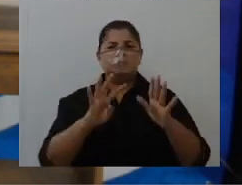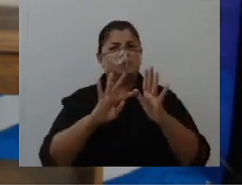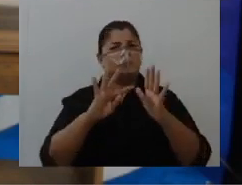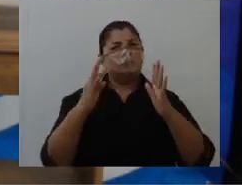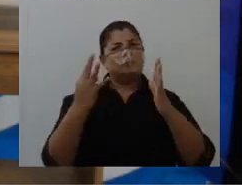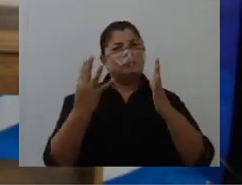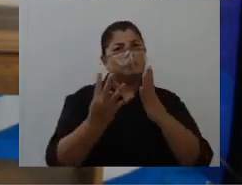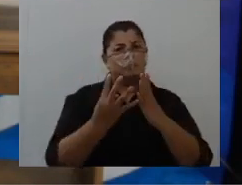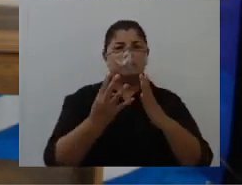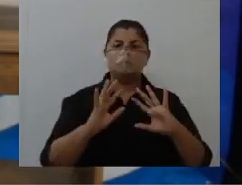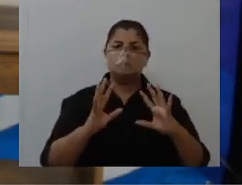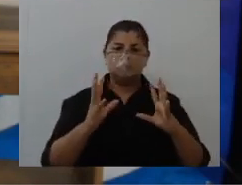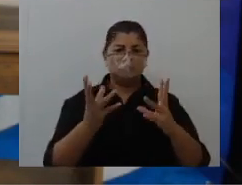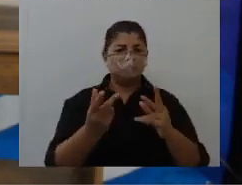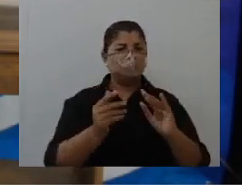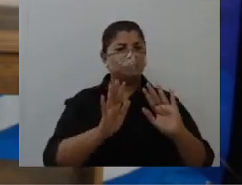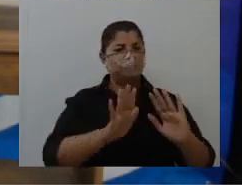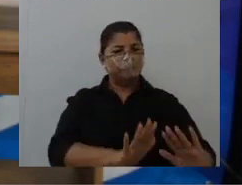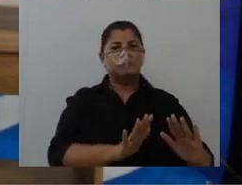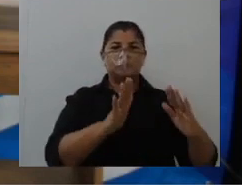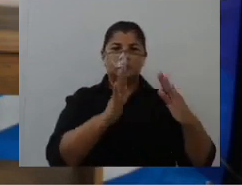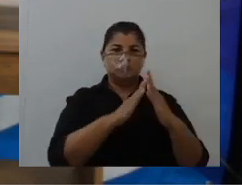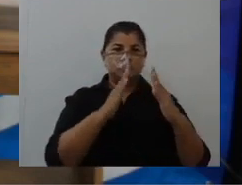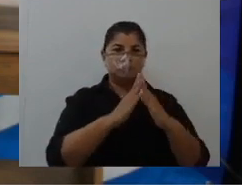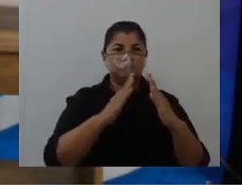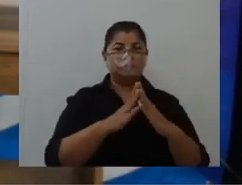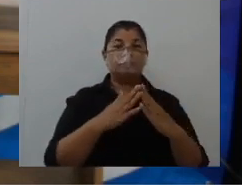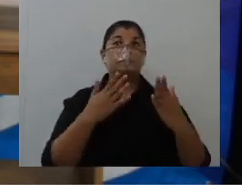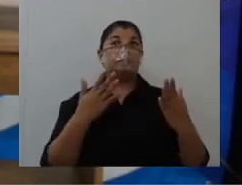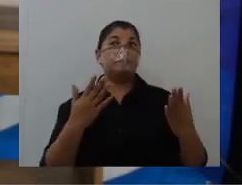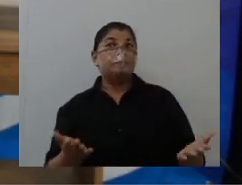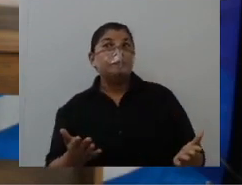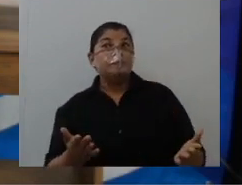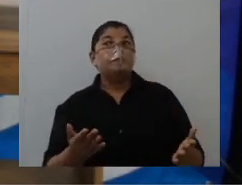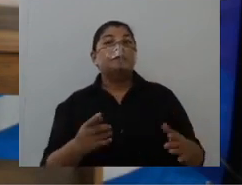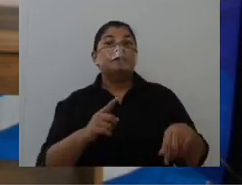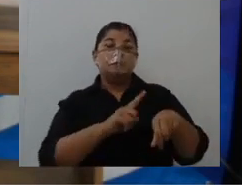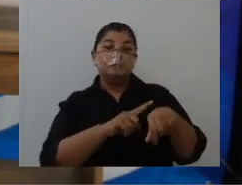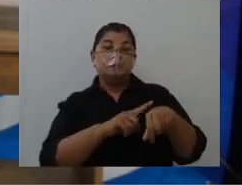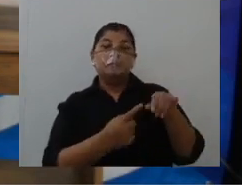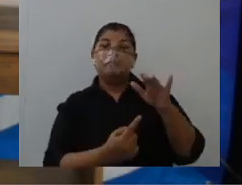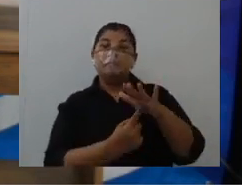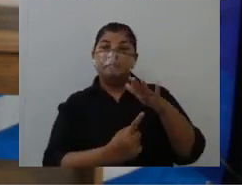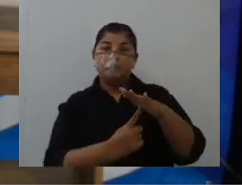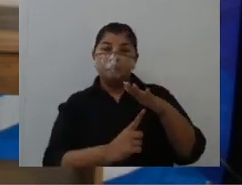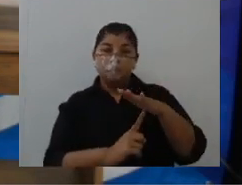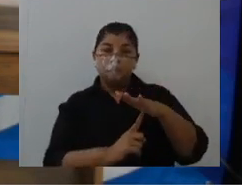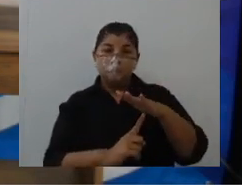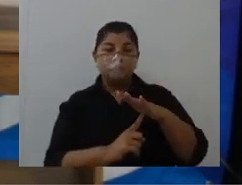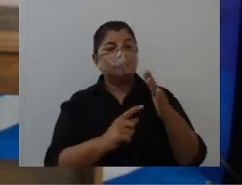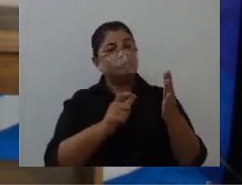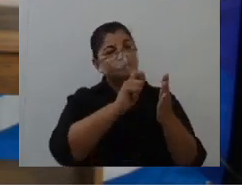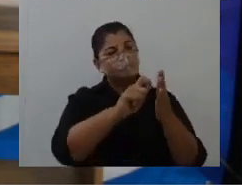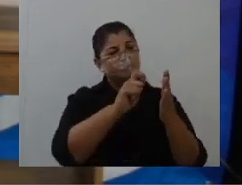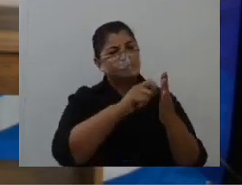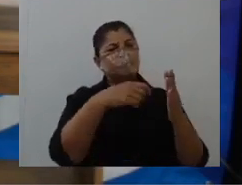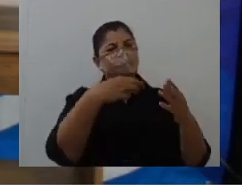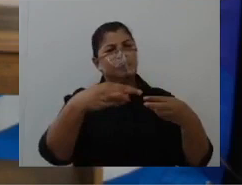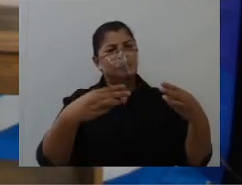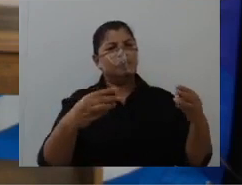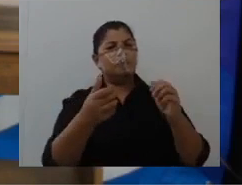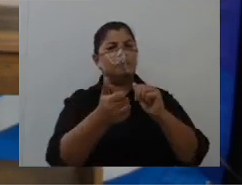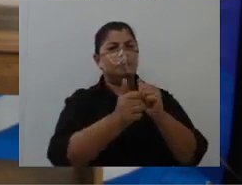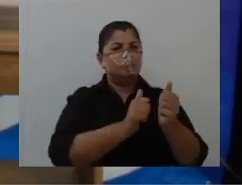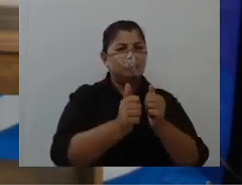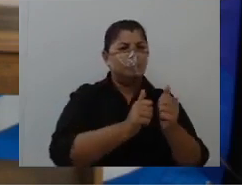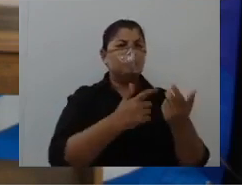quarentena, o ideal é que todo mundo fique em casa. Aí, o que acontece? Prepara lá, ó, hora de fazer a feira, uma listinha de compras. Macarrão, arroz,